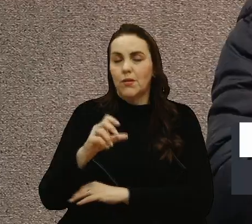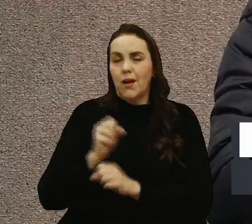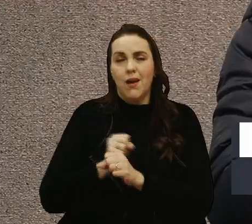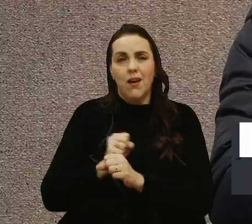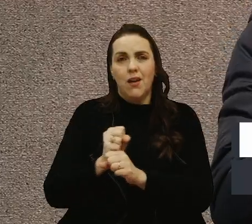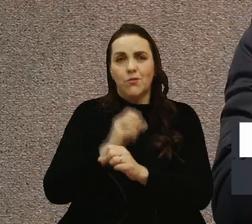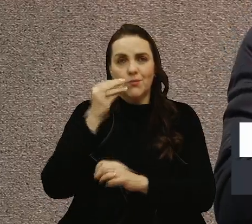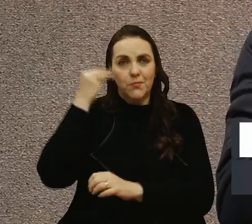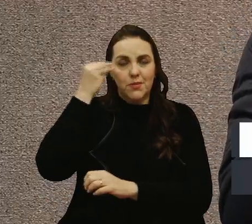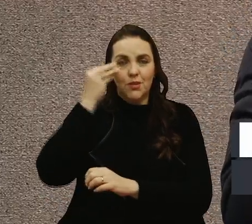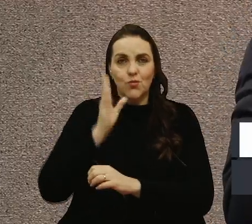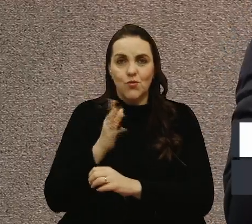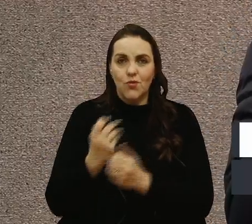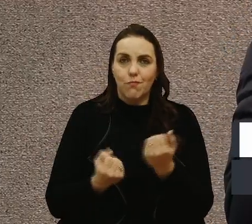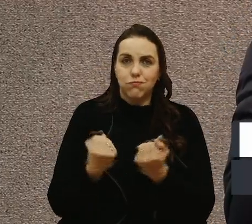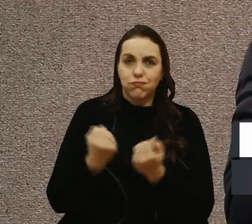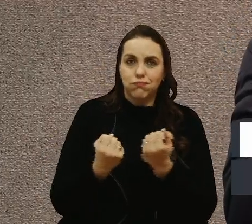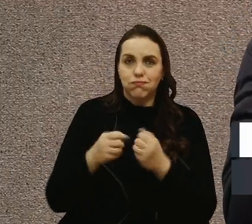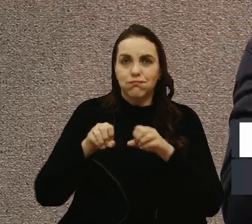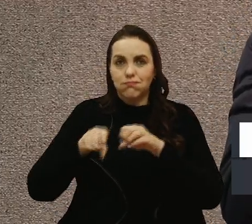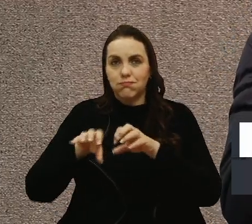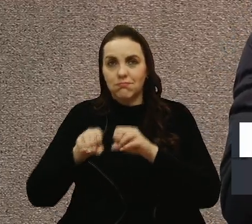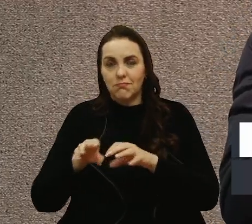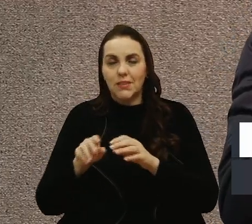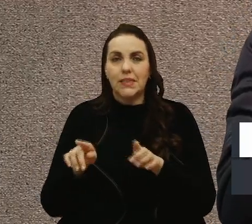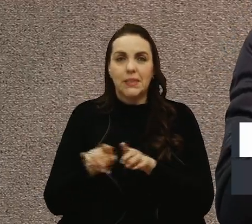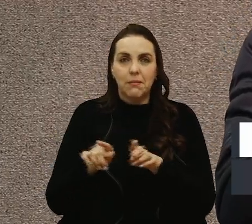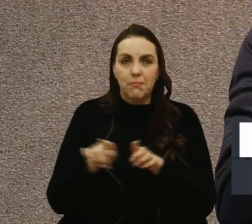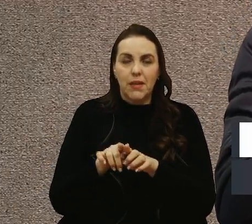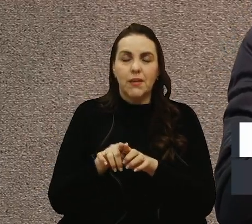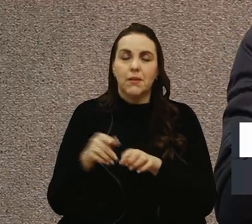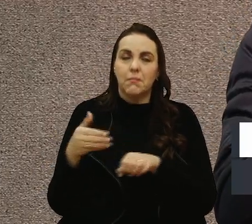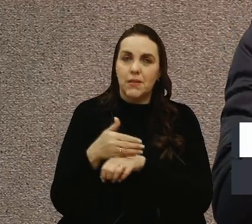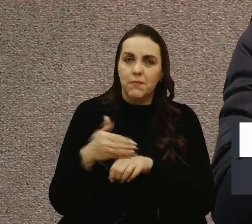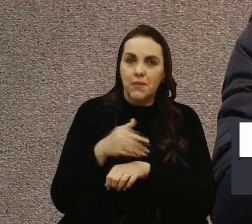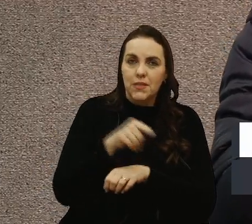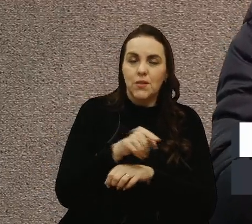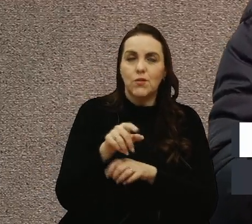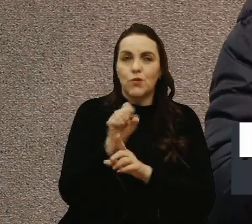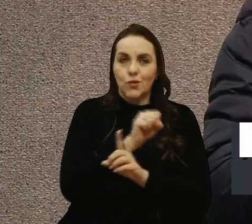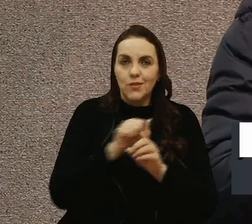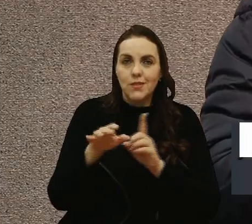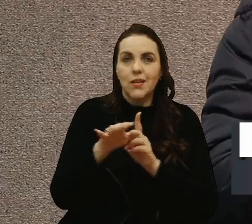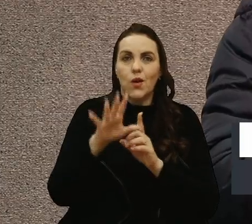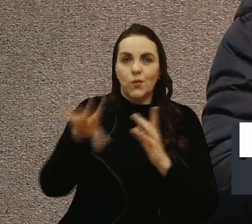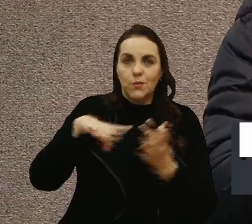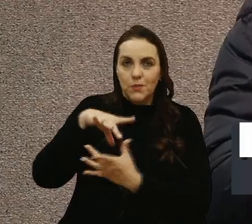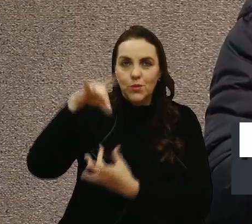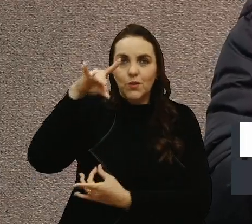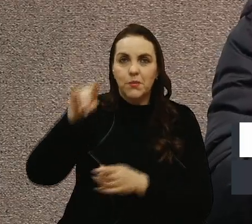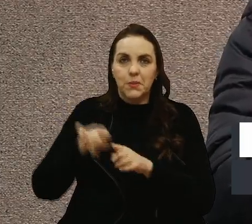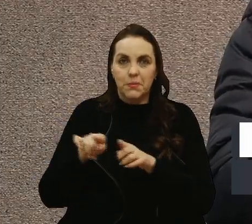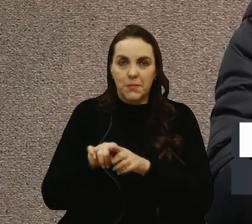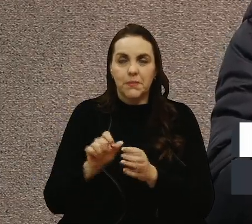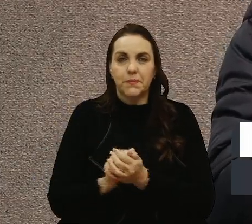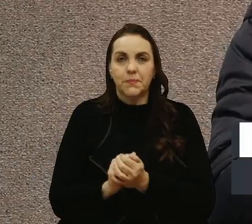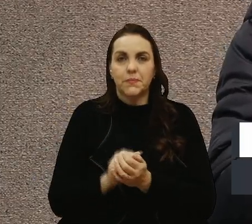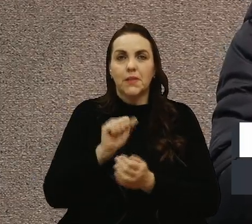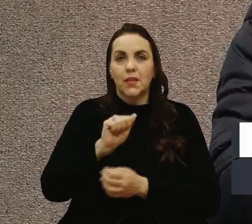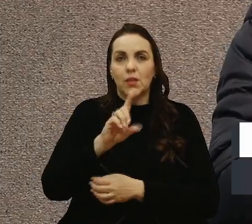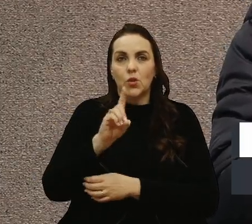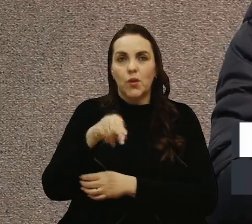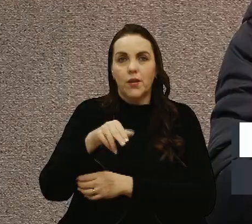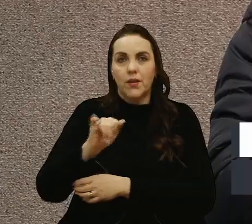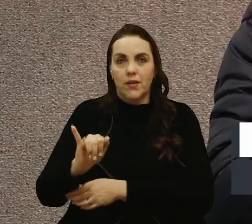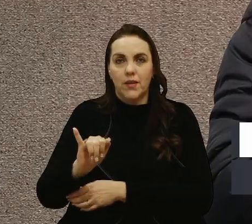Então, além de uma contribuição social e espiritual muito grande para a nossa cidade de Caxias do Sul, e também um adonepiano, membro da nossa Associação de Homens